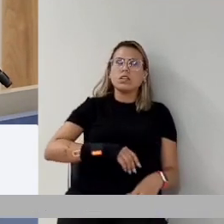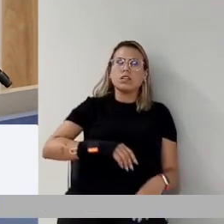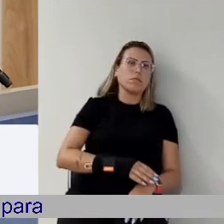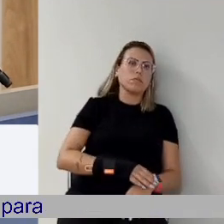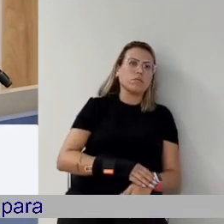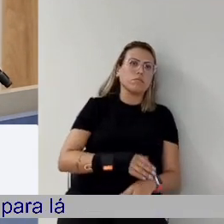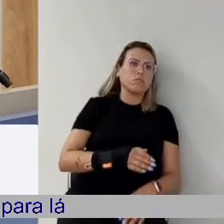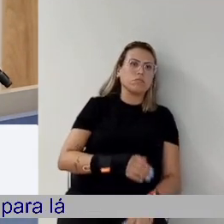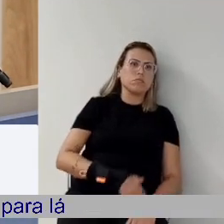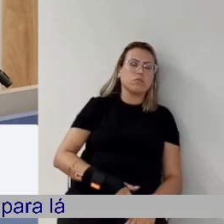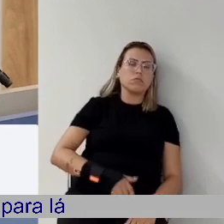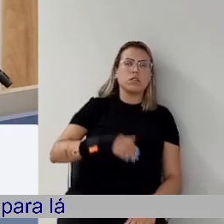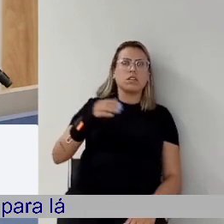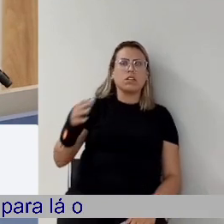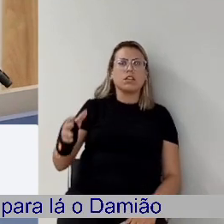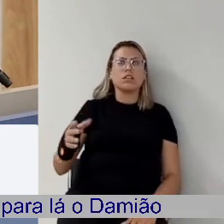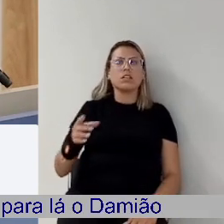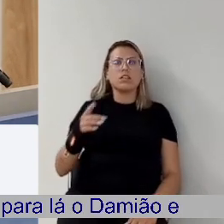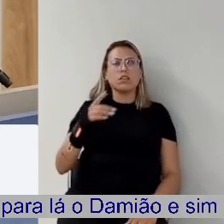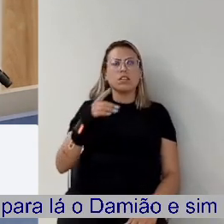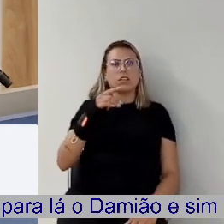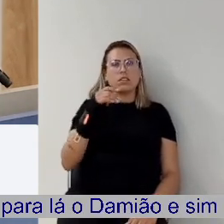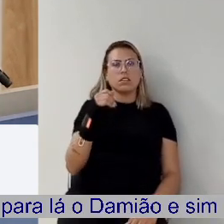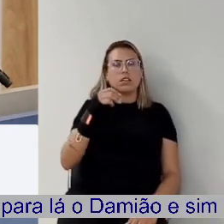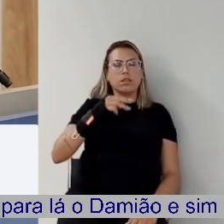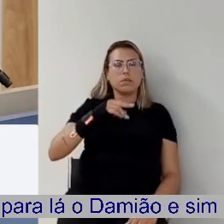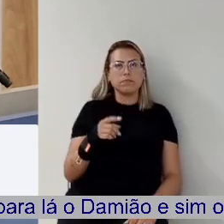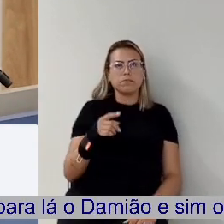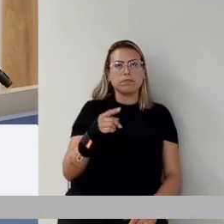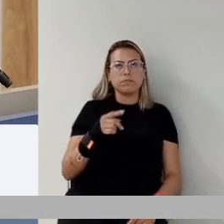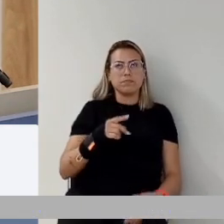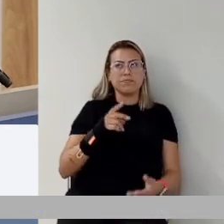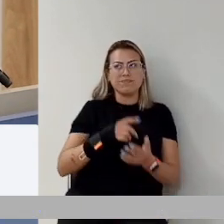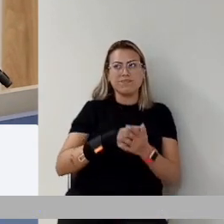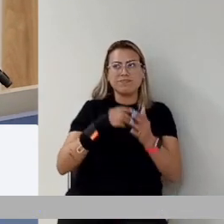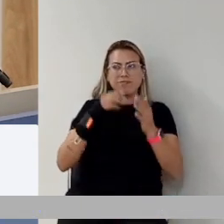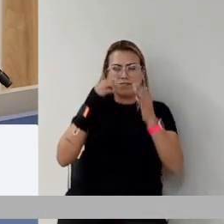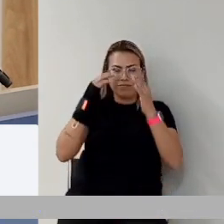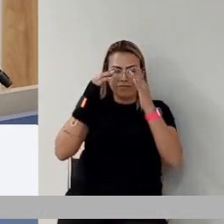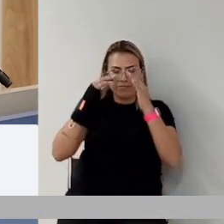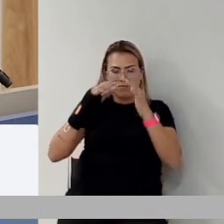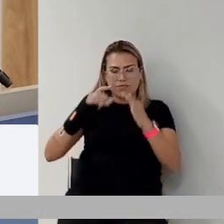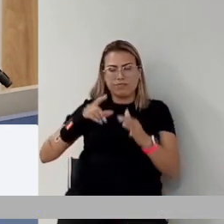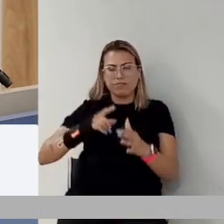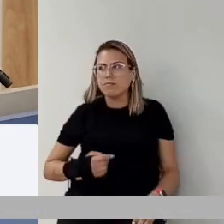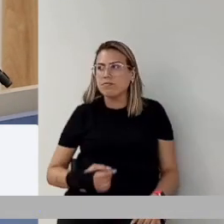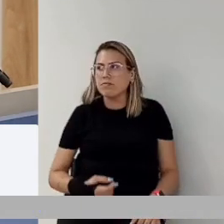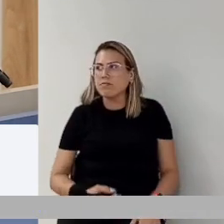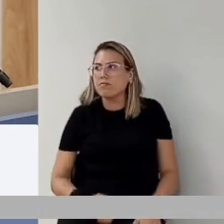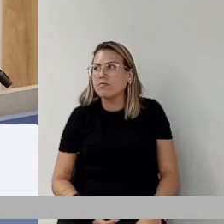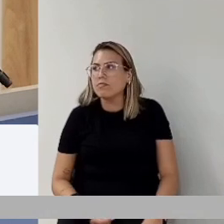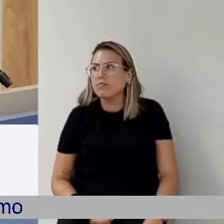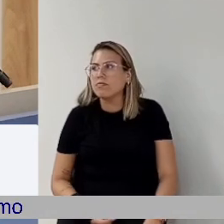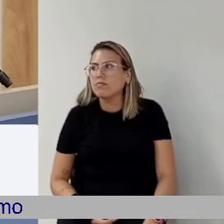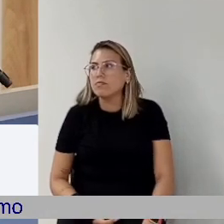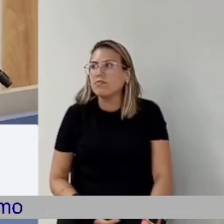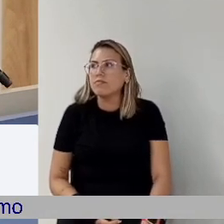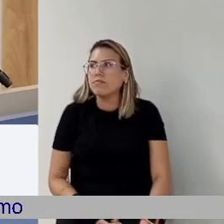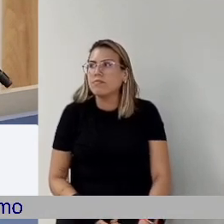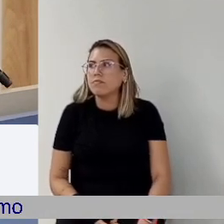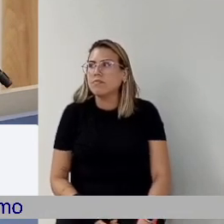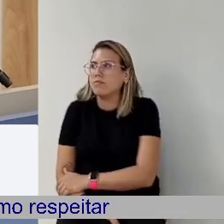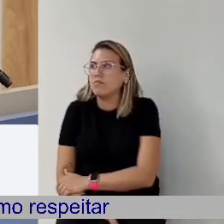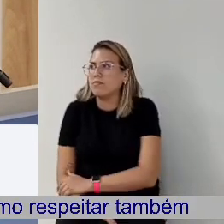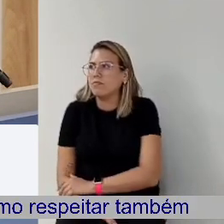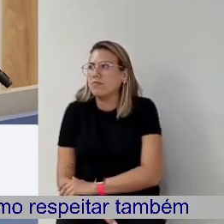para lá o Damião enfim o respeito tem prevalecer bem como respeitar